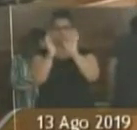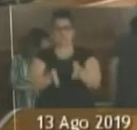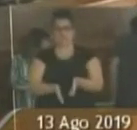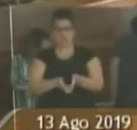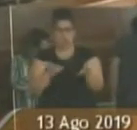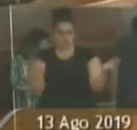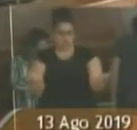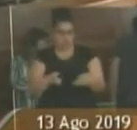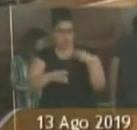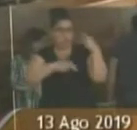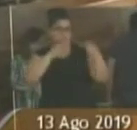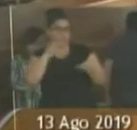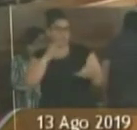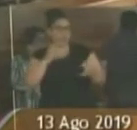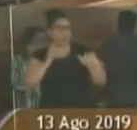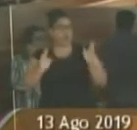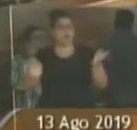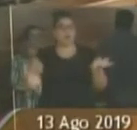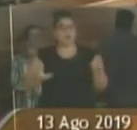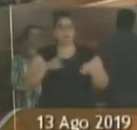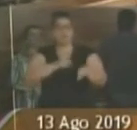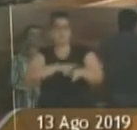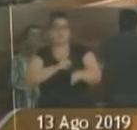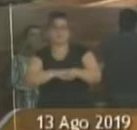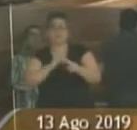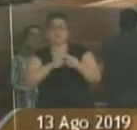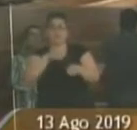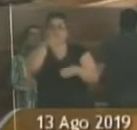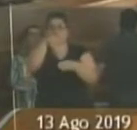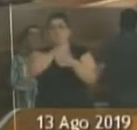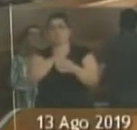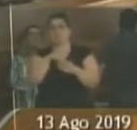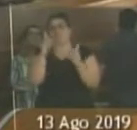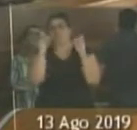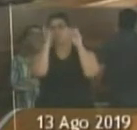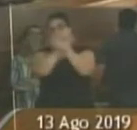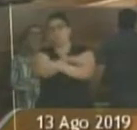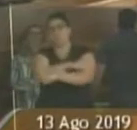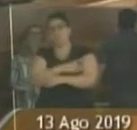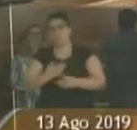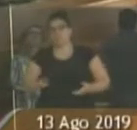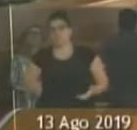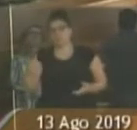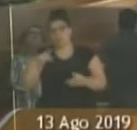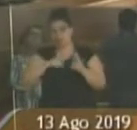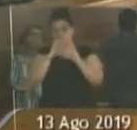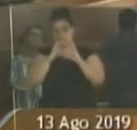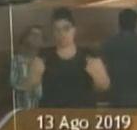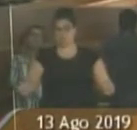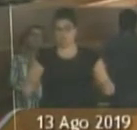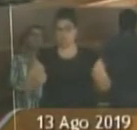for falado aqui, for falar que é com relação à eleição, aí fica complicado. Essa casa aqui tem que ser uma casa